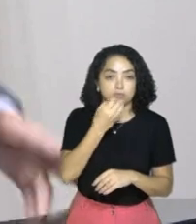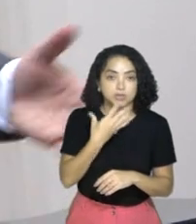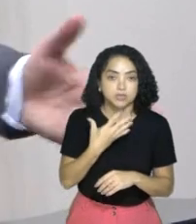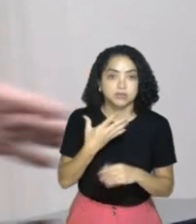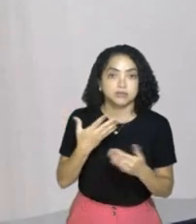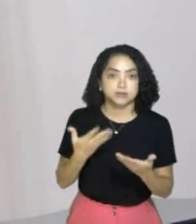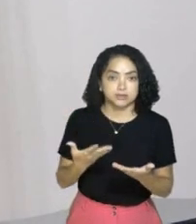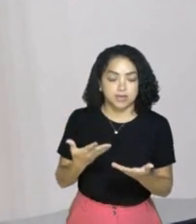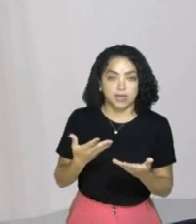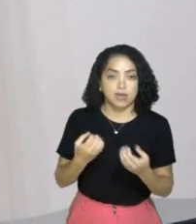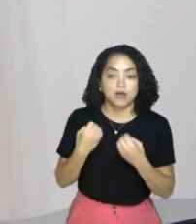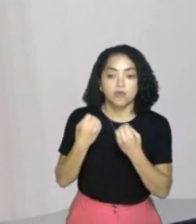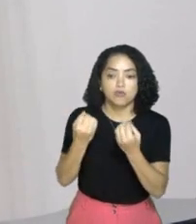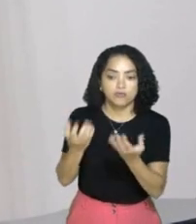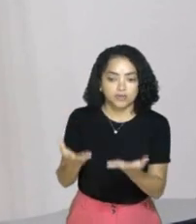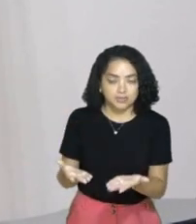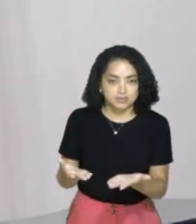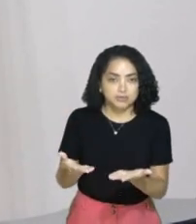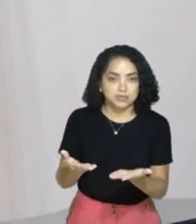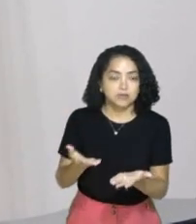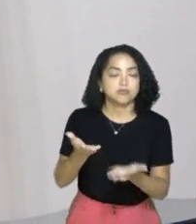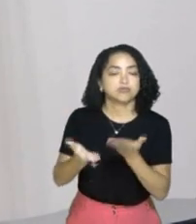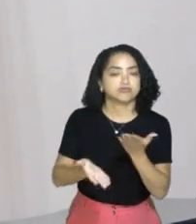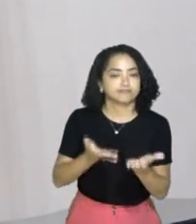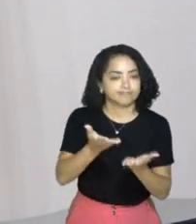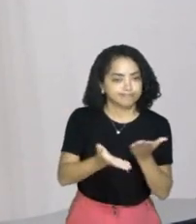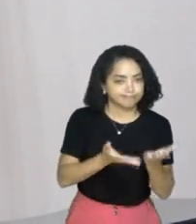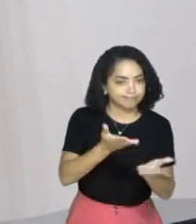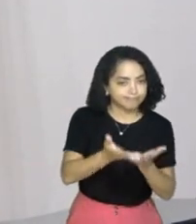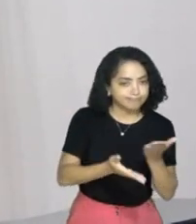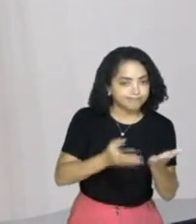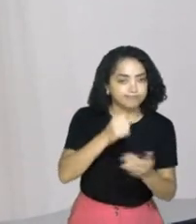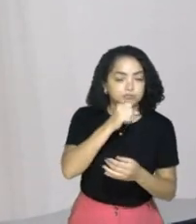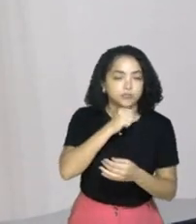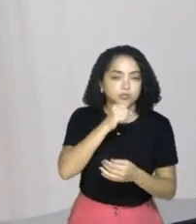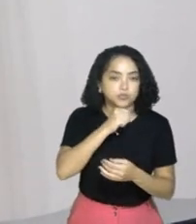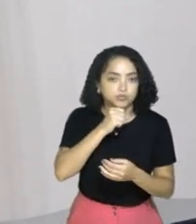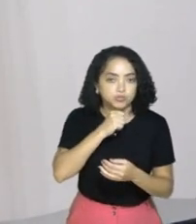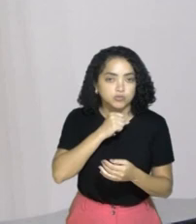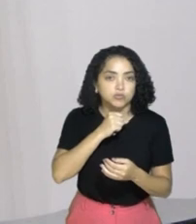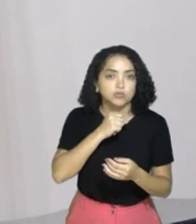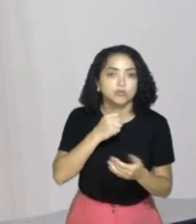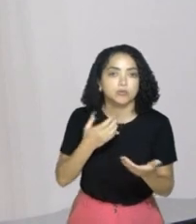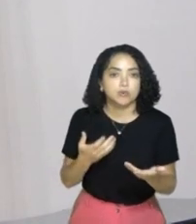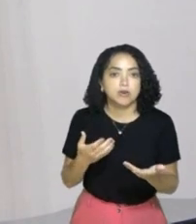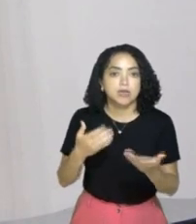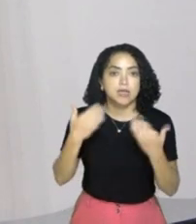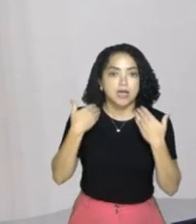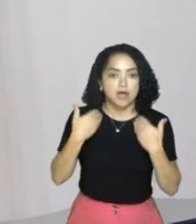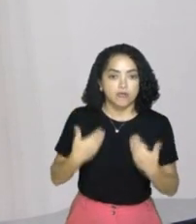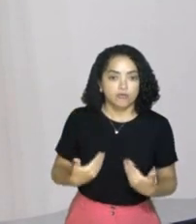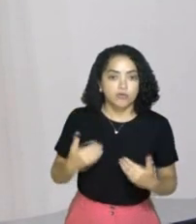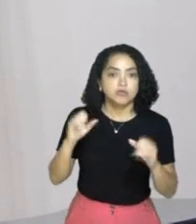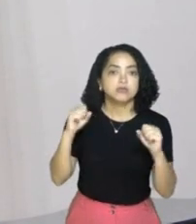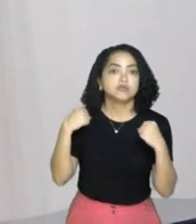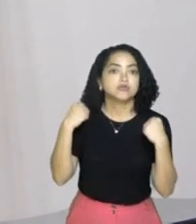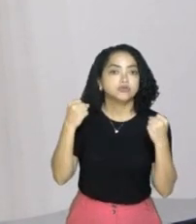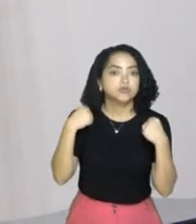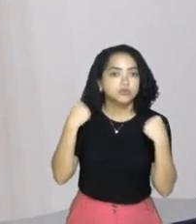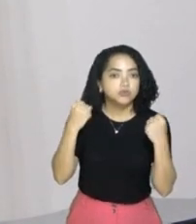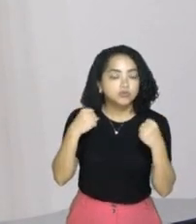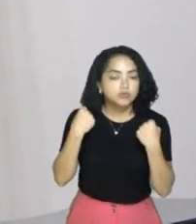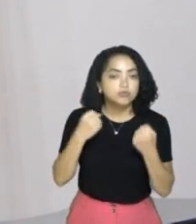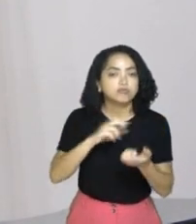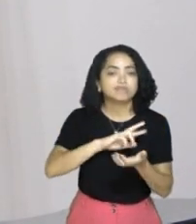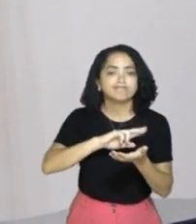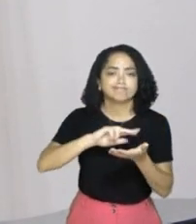oferecendo as pessoas atendimento à Terceira Idade através de atividade físico ocupacionais e outras